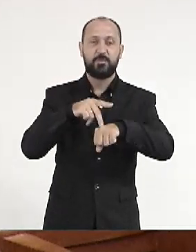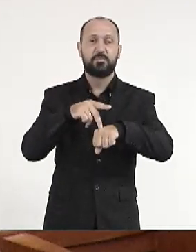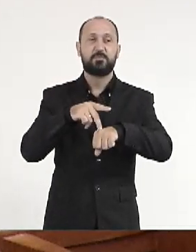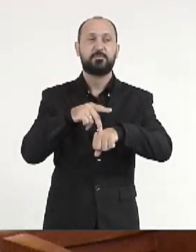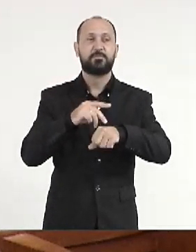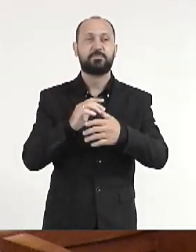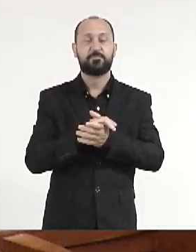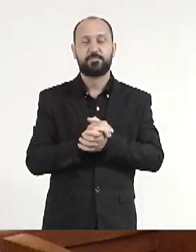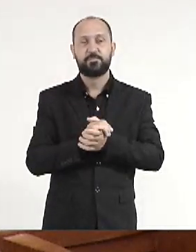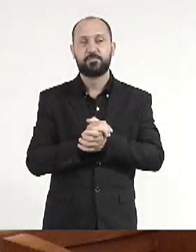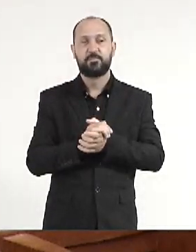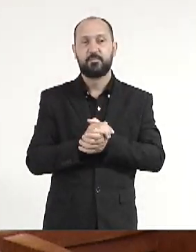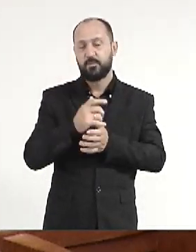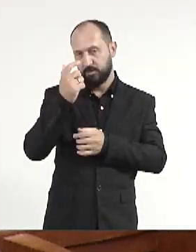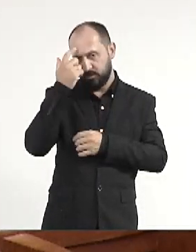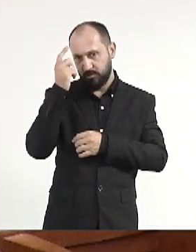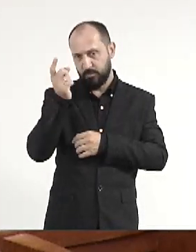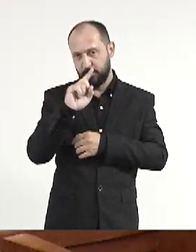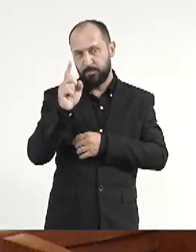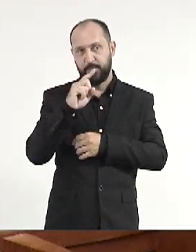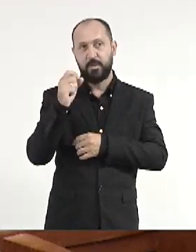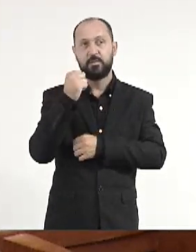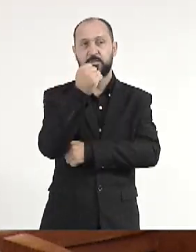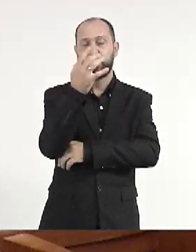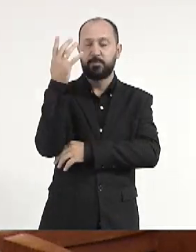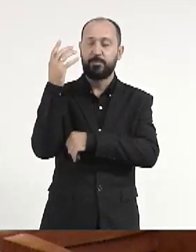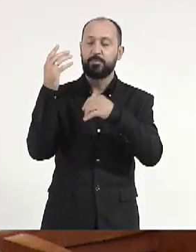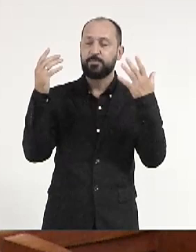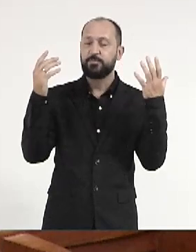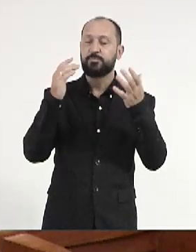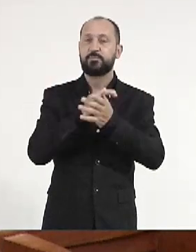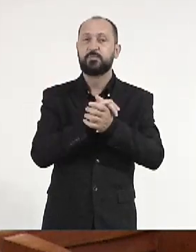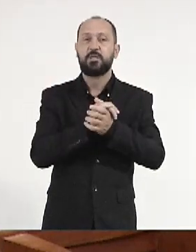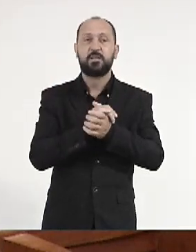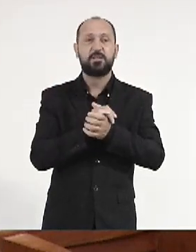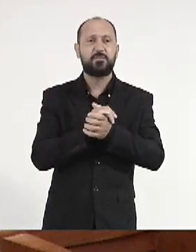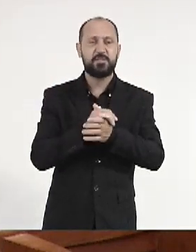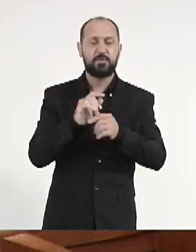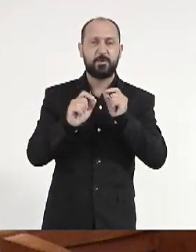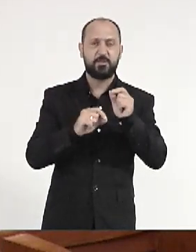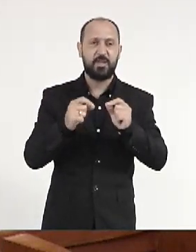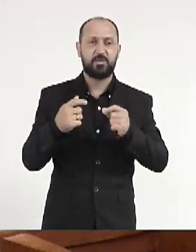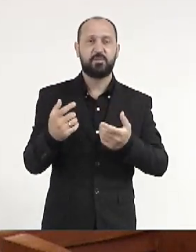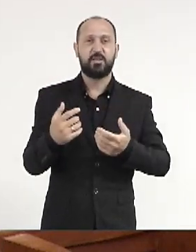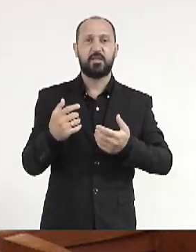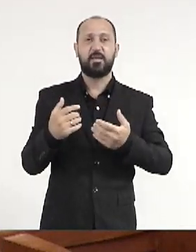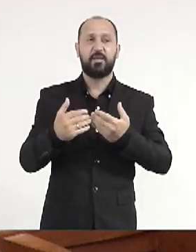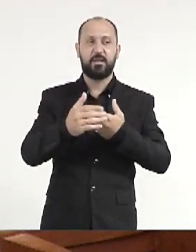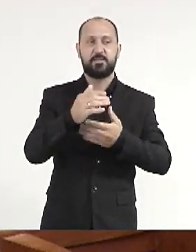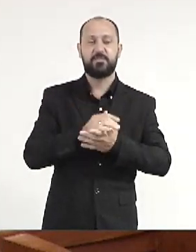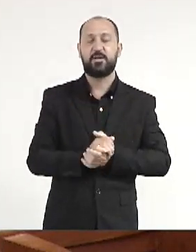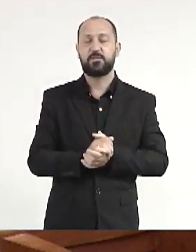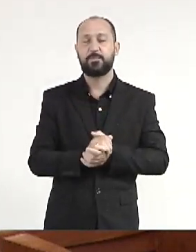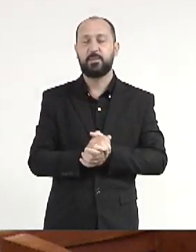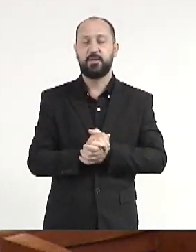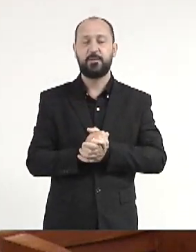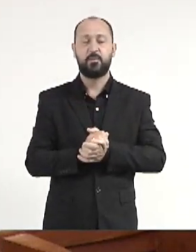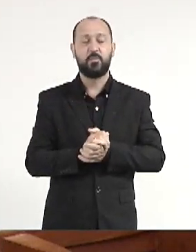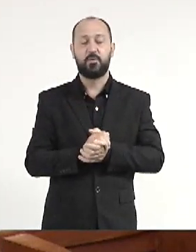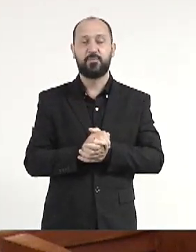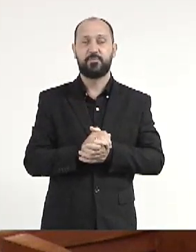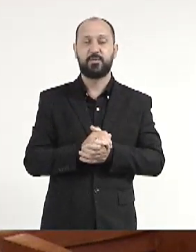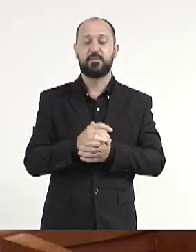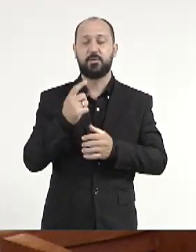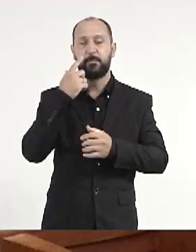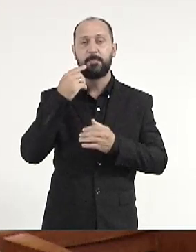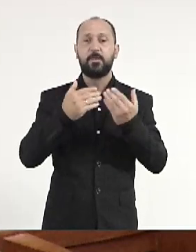sem democracia não pensa o meio ambiente. Um governo autoritário, como a gente elegeu nos Estados Unidos recentemente, já disse que